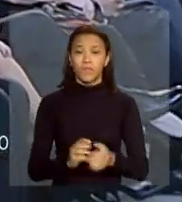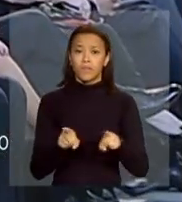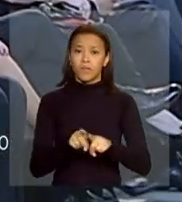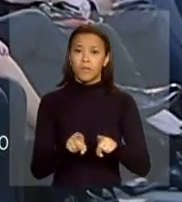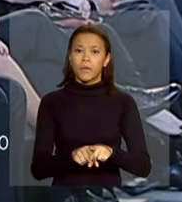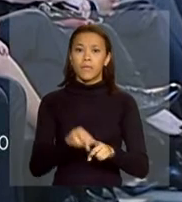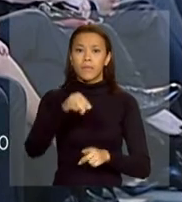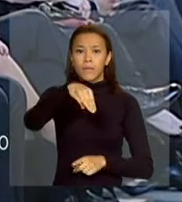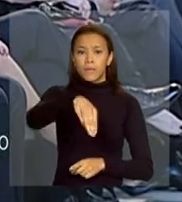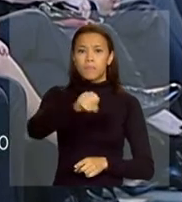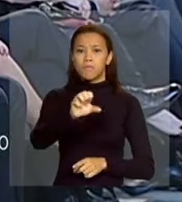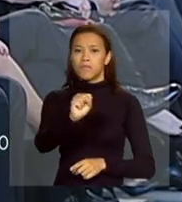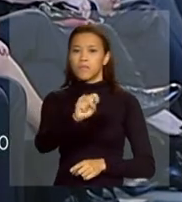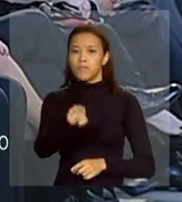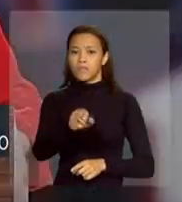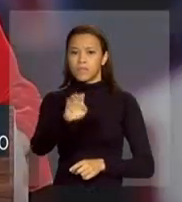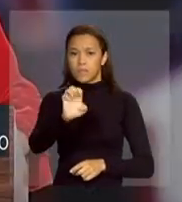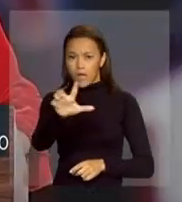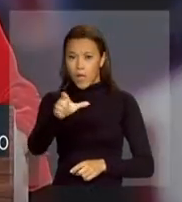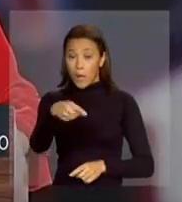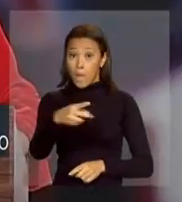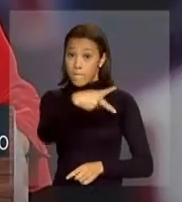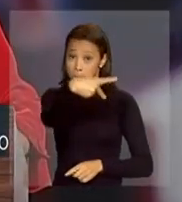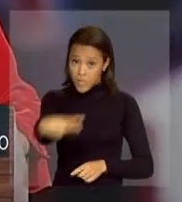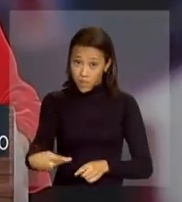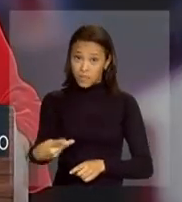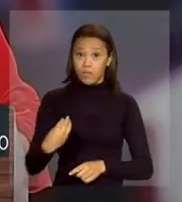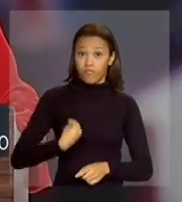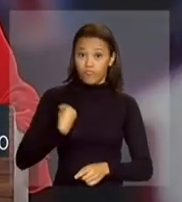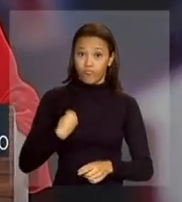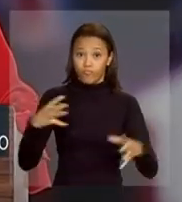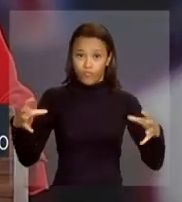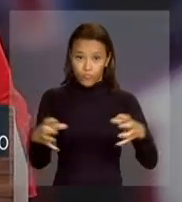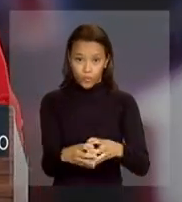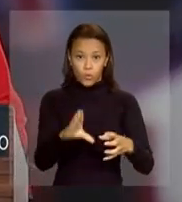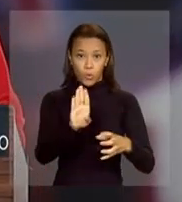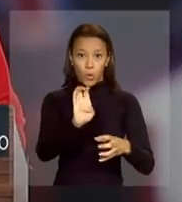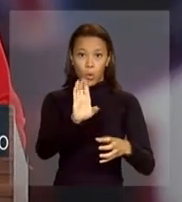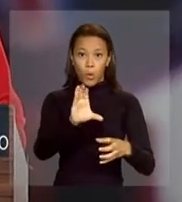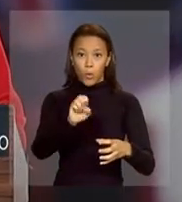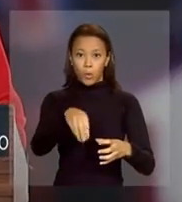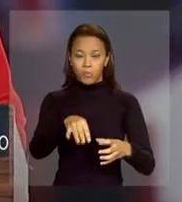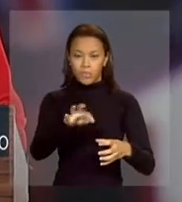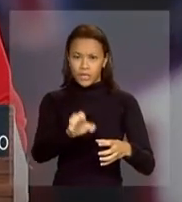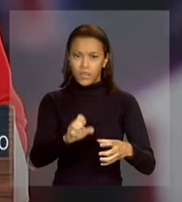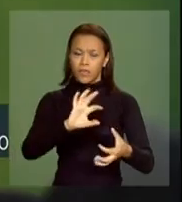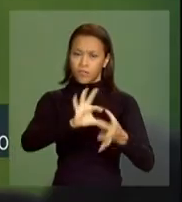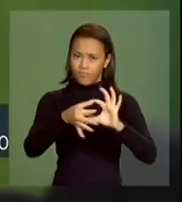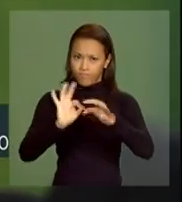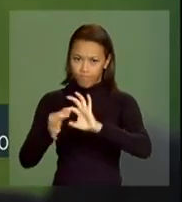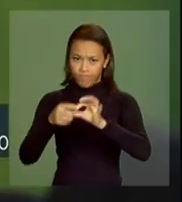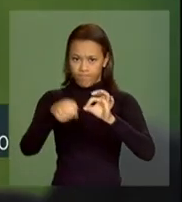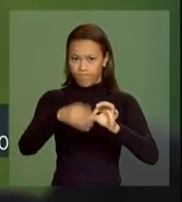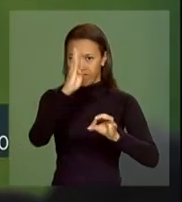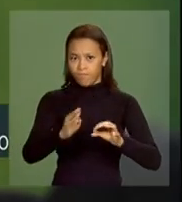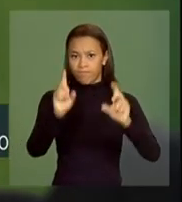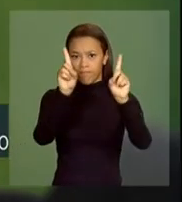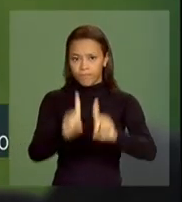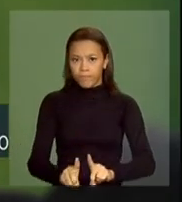senhor Mizael Conrado presidente em exercício do comitê paraolímpico brasileiro